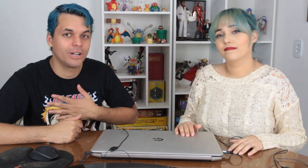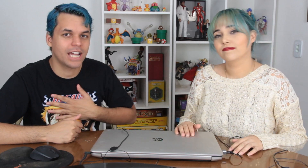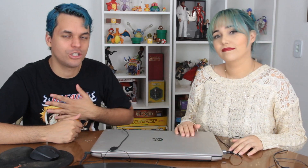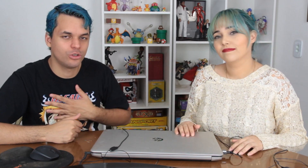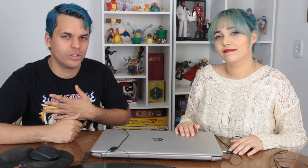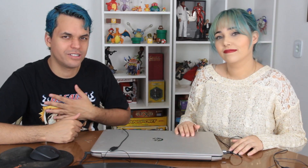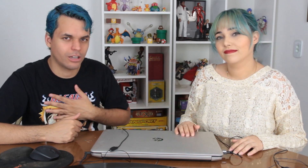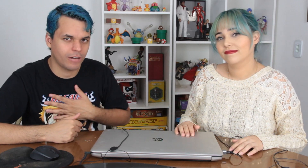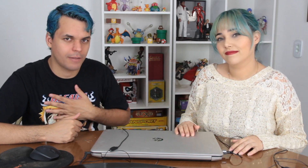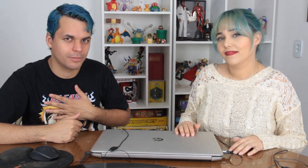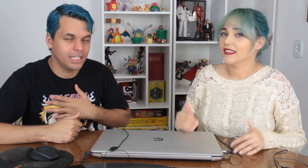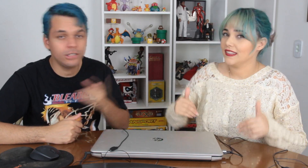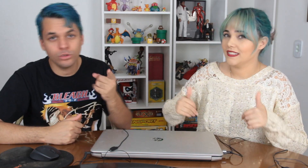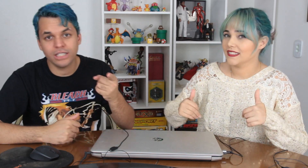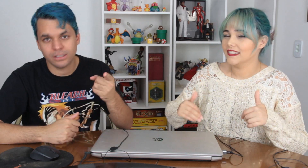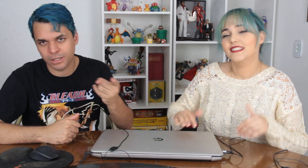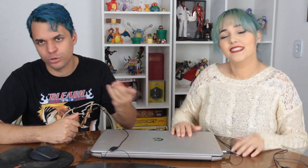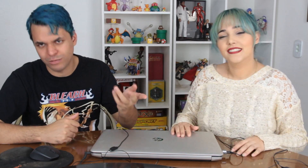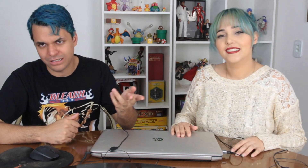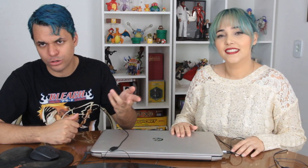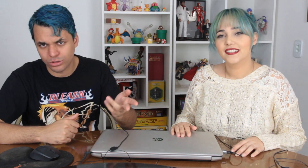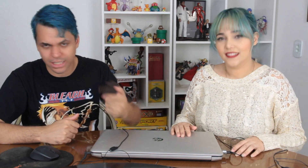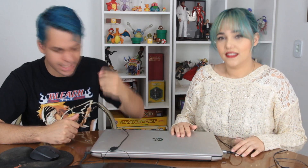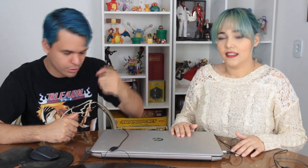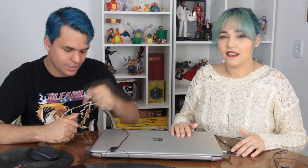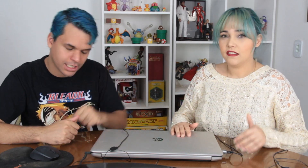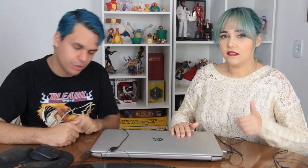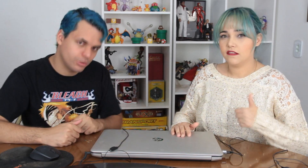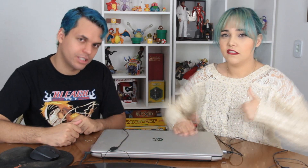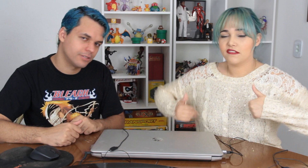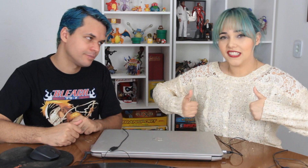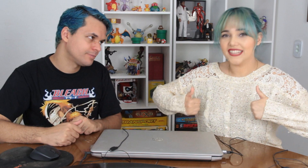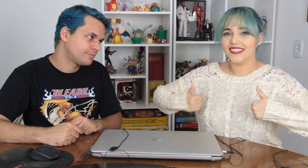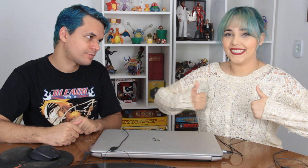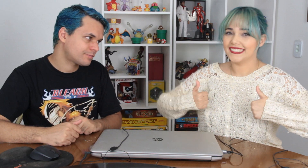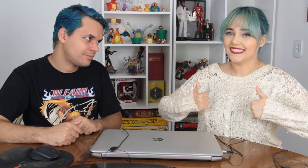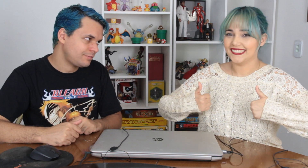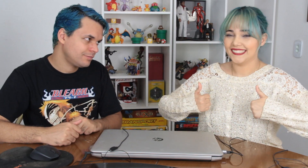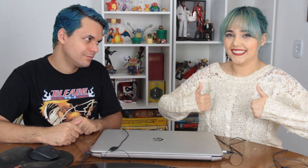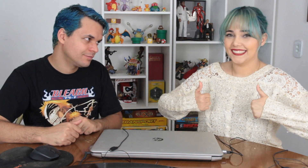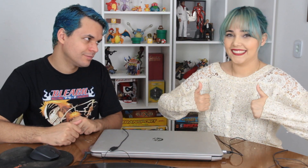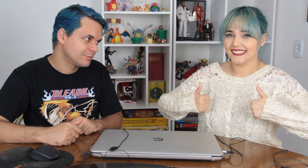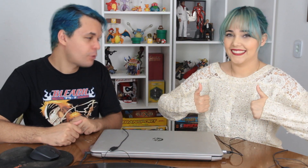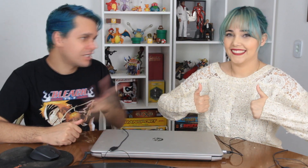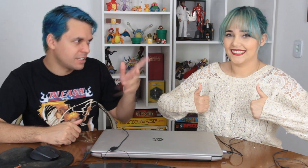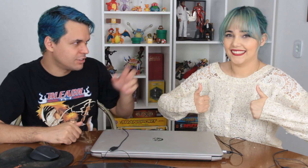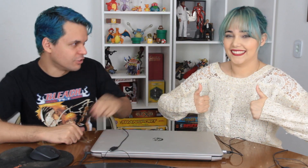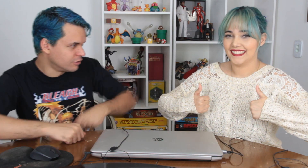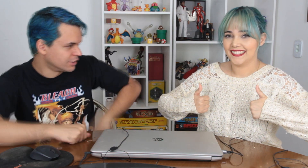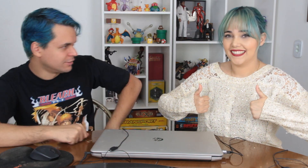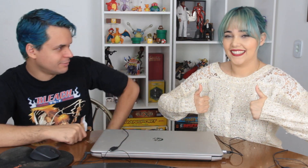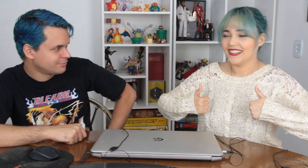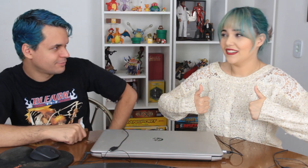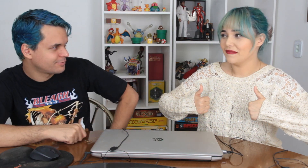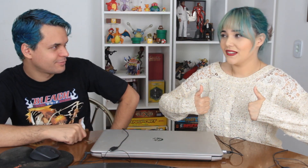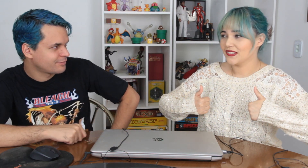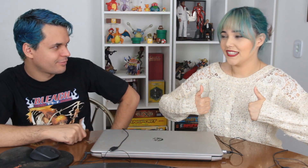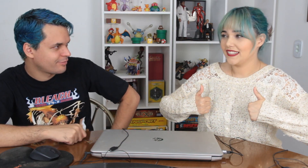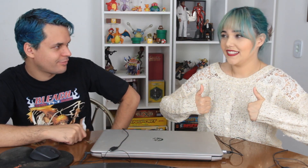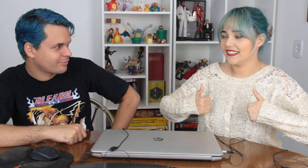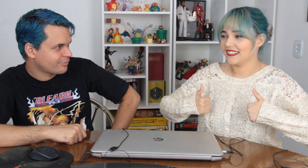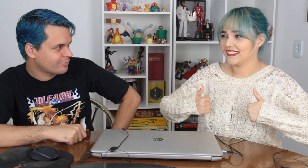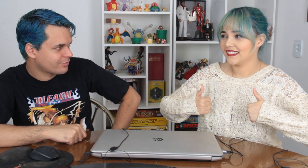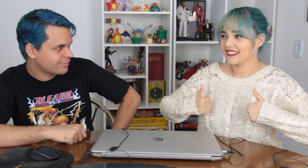E que é o React no Instagram. E em Twitter também, eu uso bastante Twitter, galera. Então me e segue lá no Twitter. E vota em mim. Como é que seria o seu slogan? O